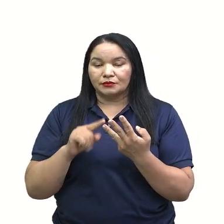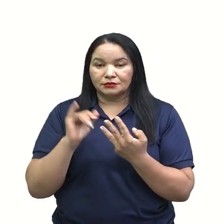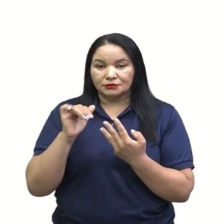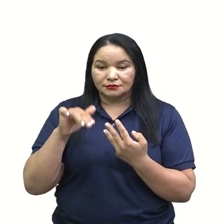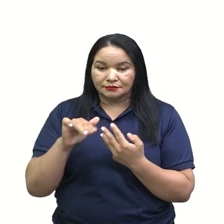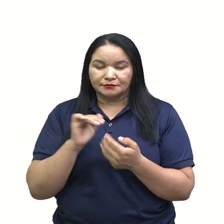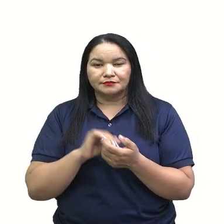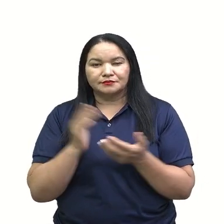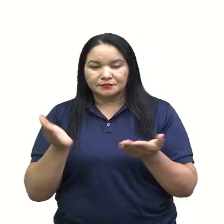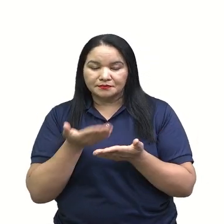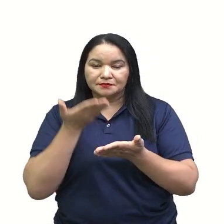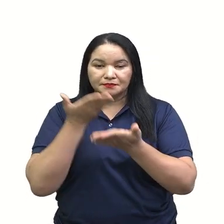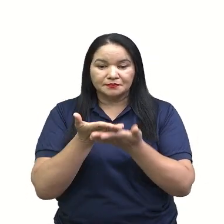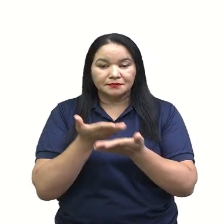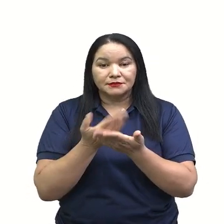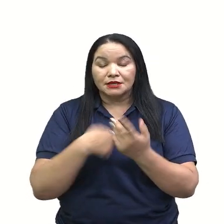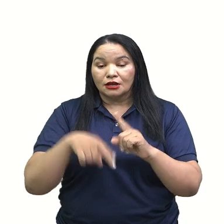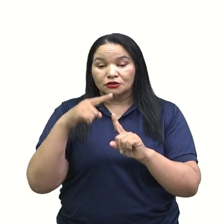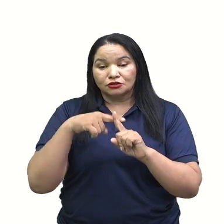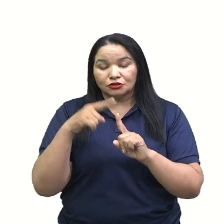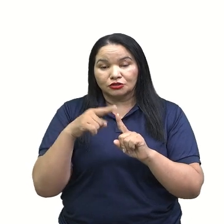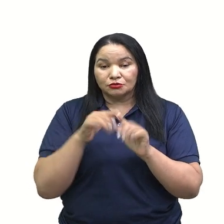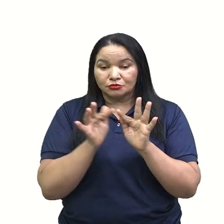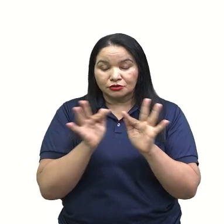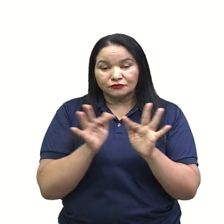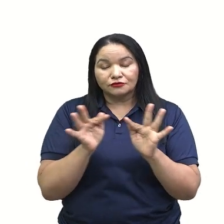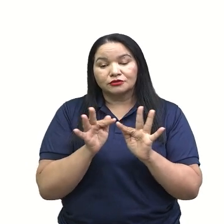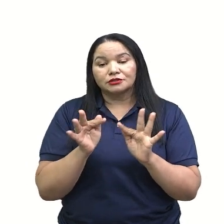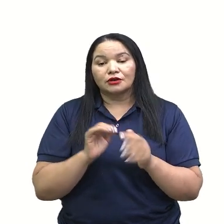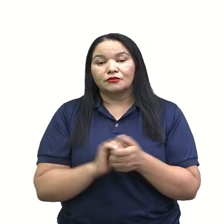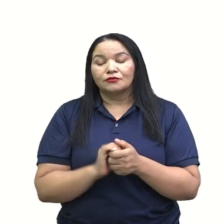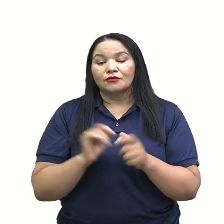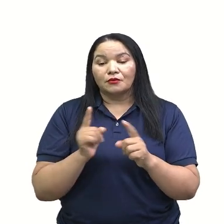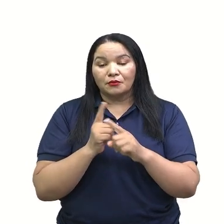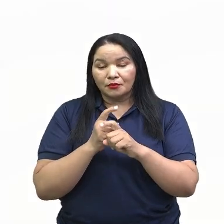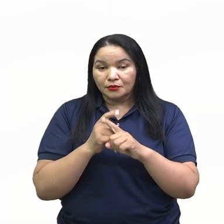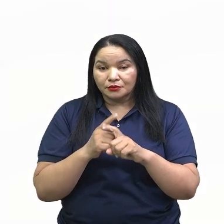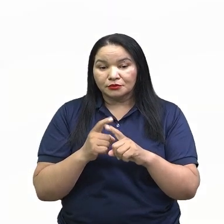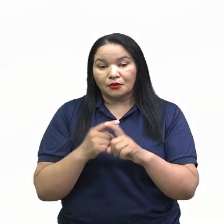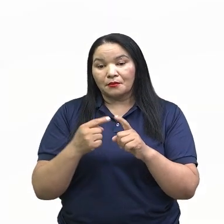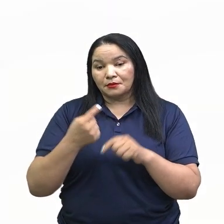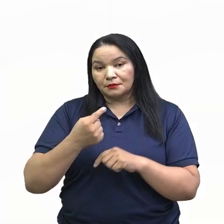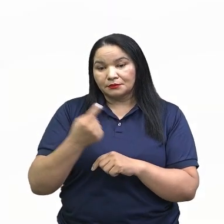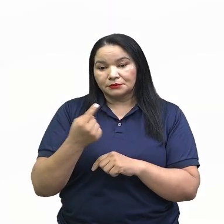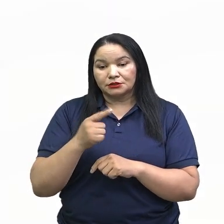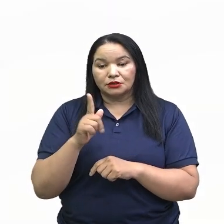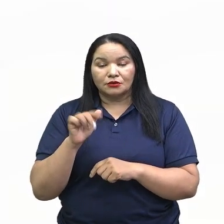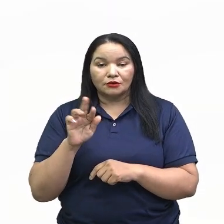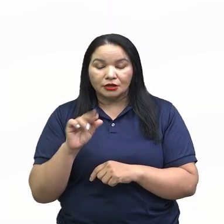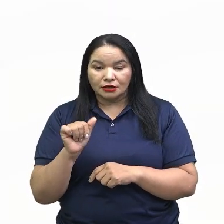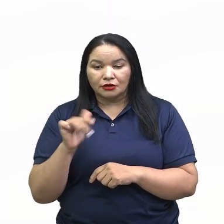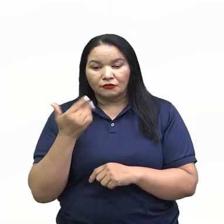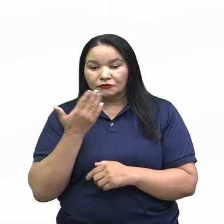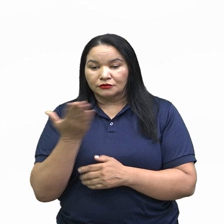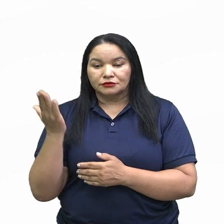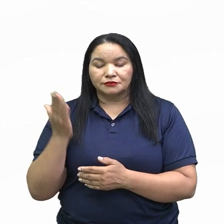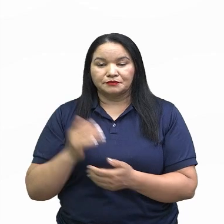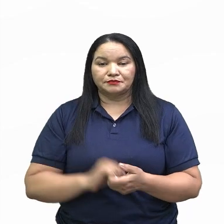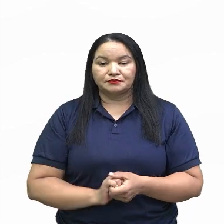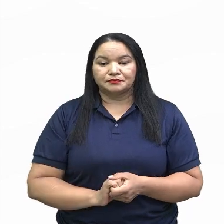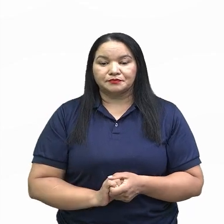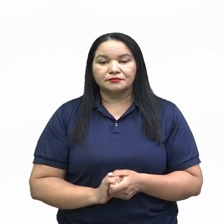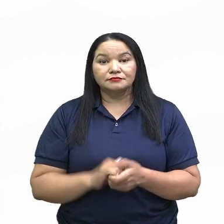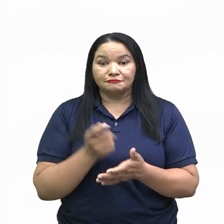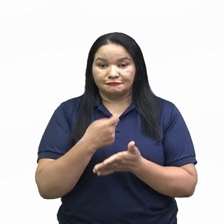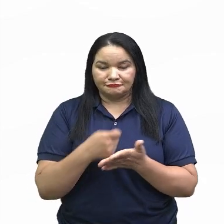estudar especificamente um tipo de função, que é a função polinomial do primeiro grau. Então, aí, de olho na tela, faça todas